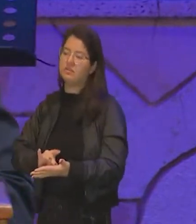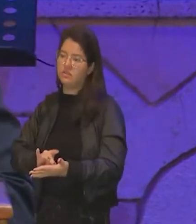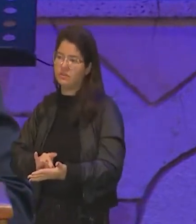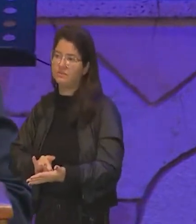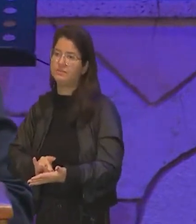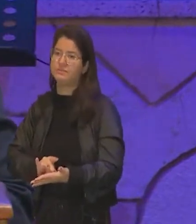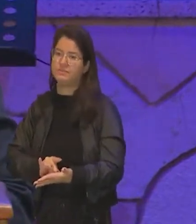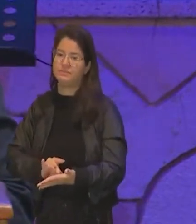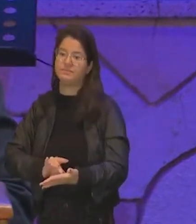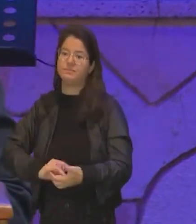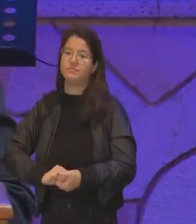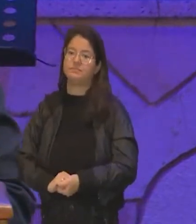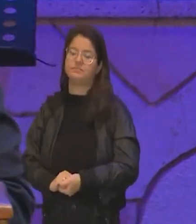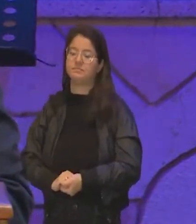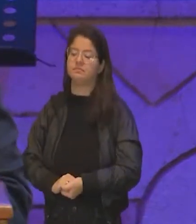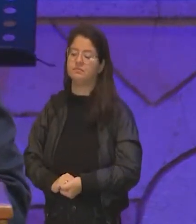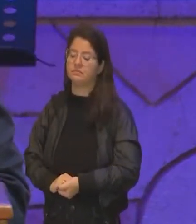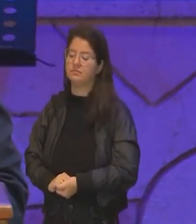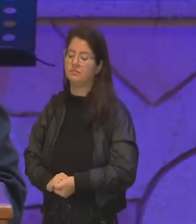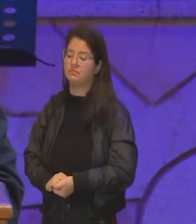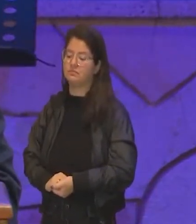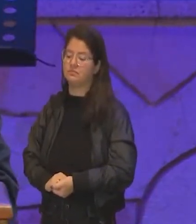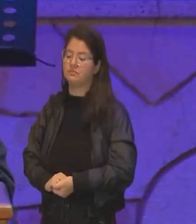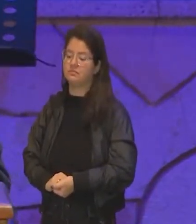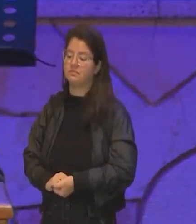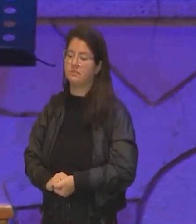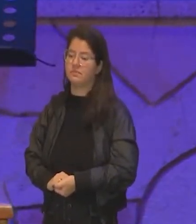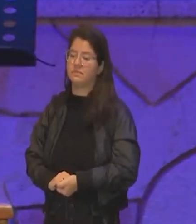vosso coração.